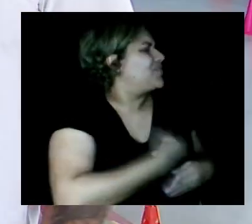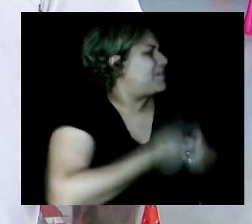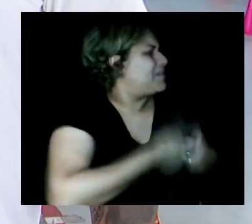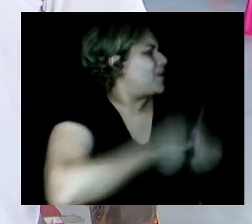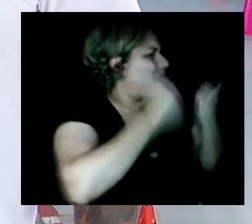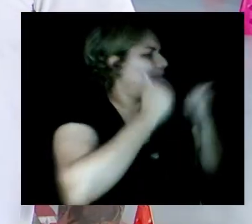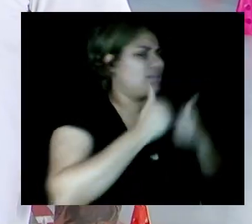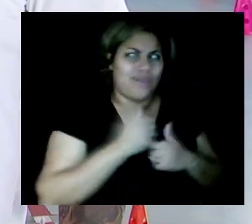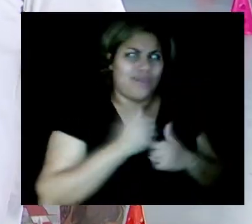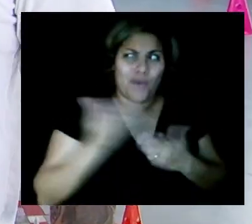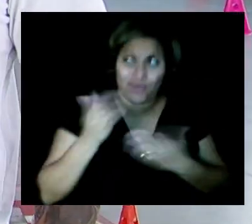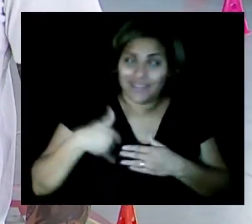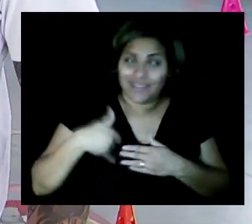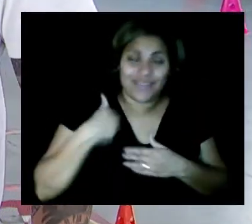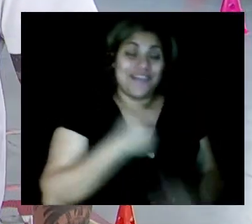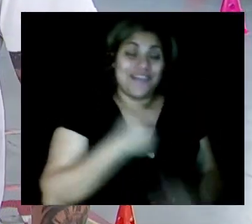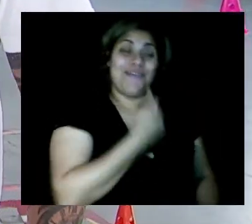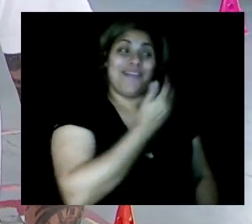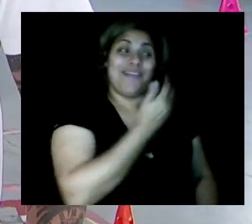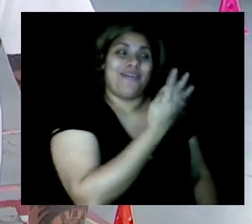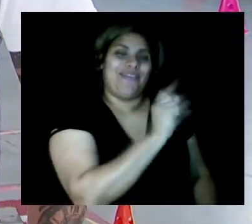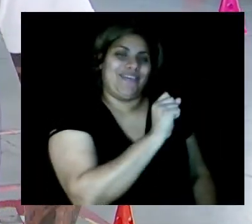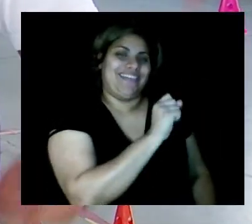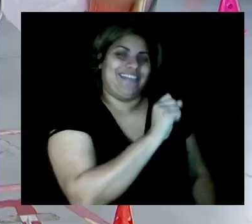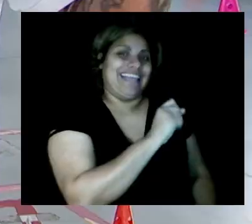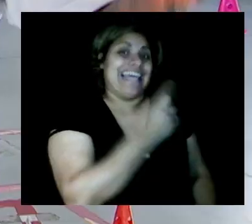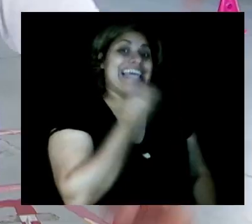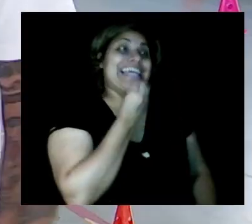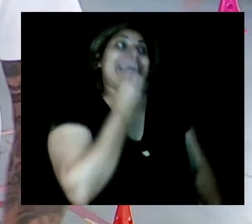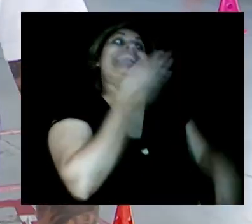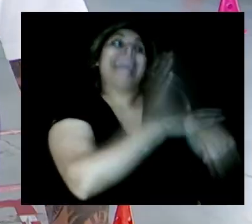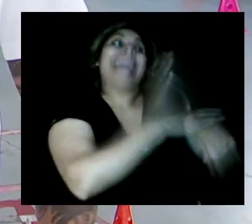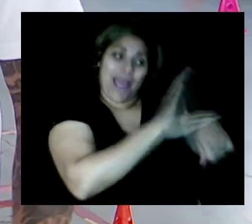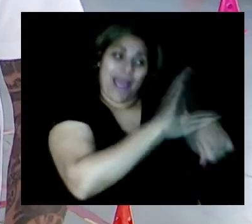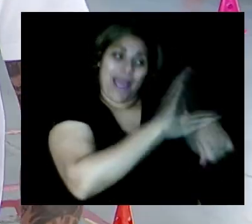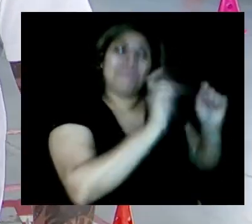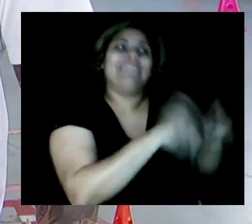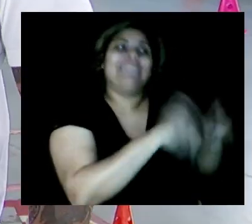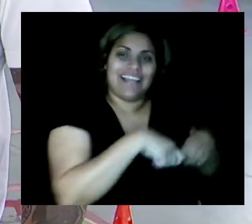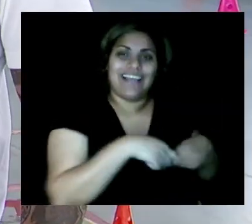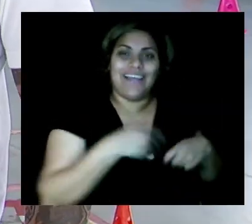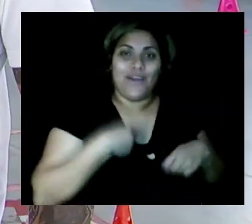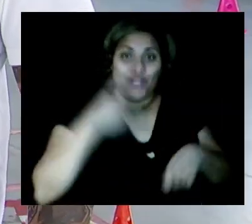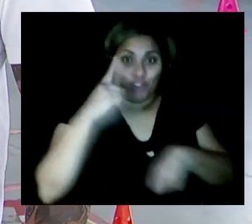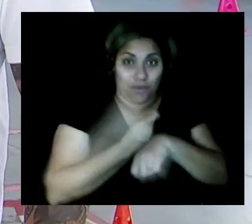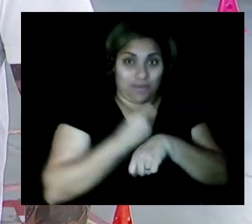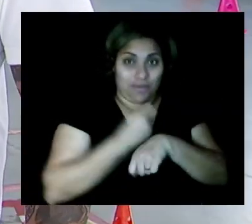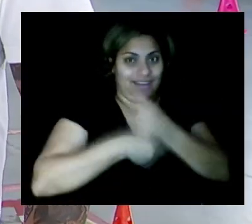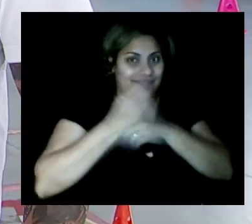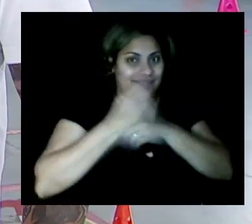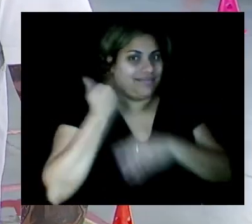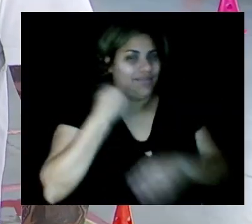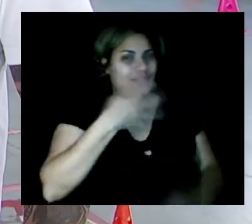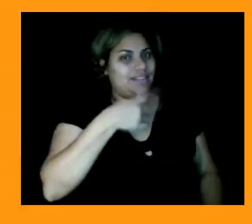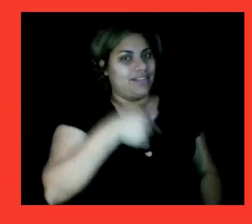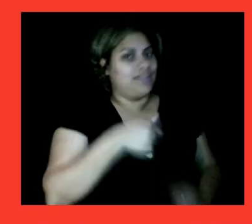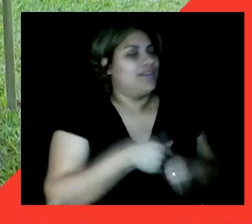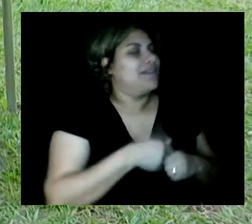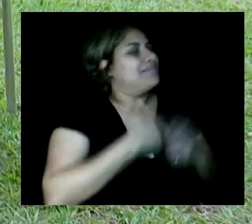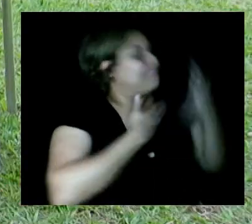tenho 48. Olha lá, tá em tempo, né, gente? Eu descobri ano passado com 47 anos. Muito obrigada. Eu que